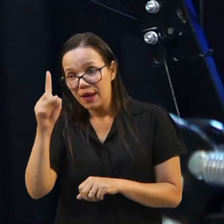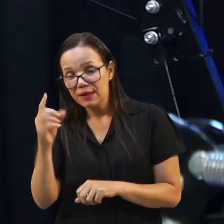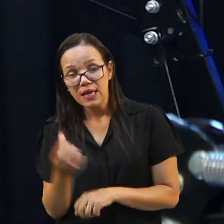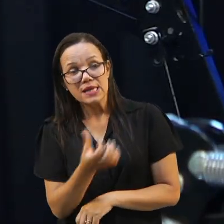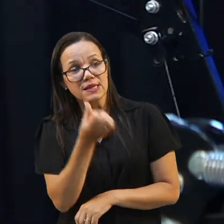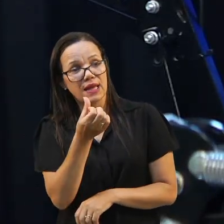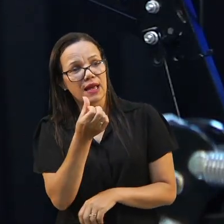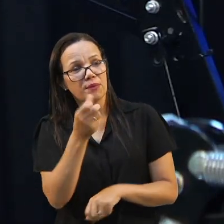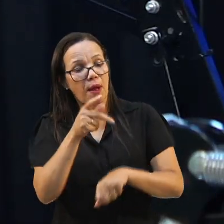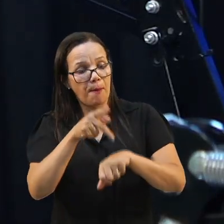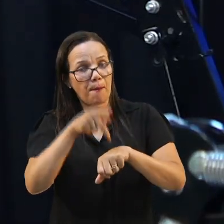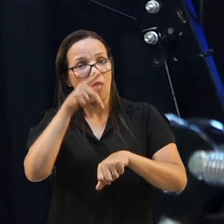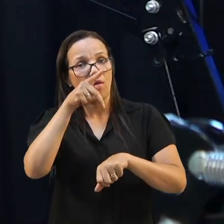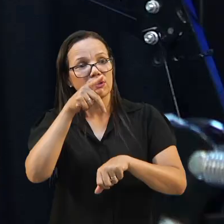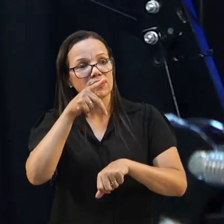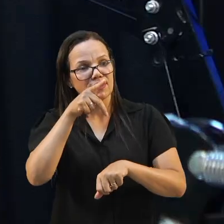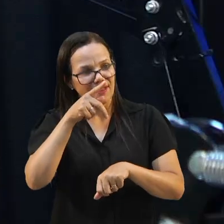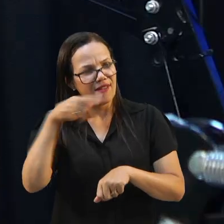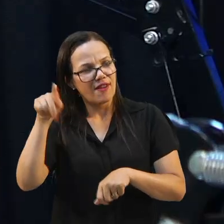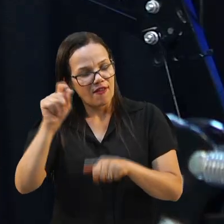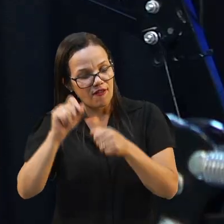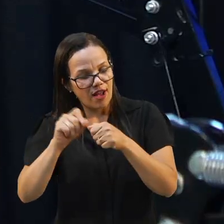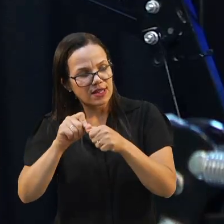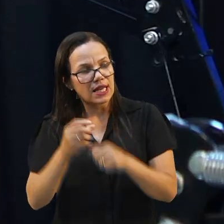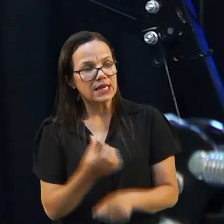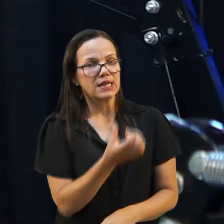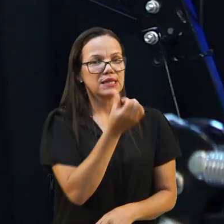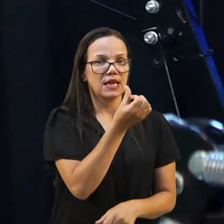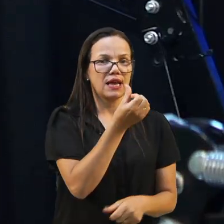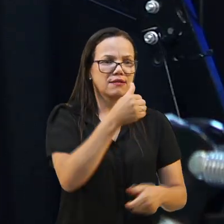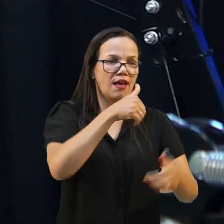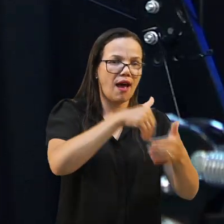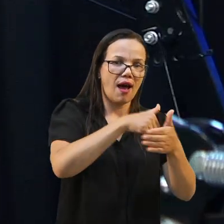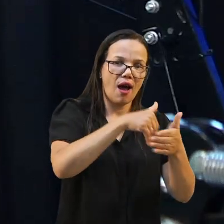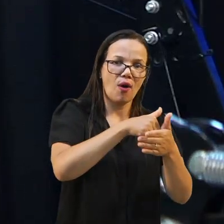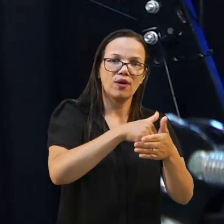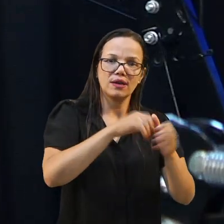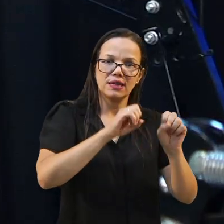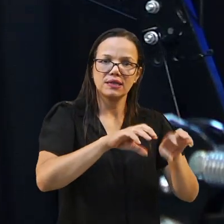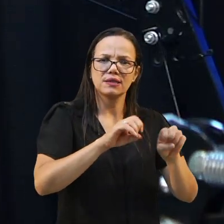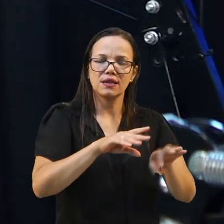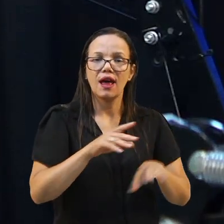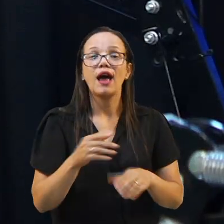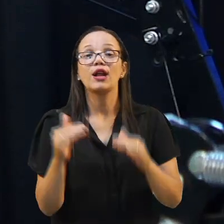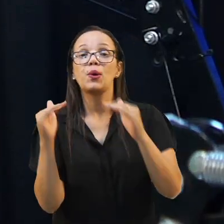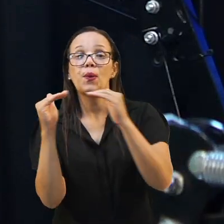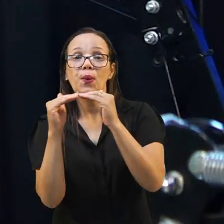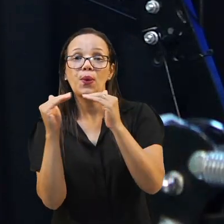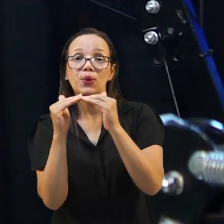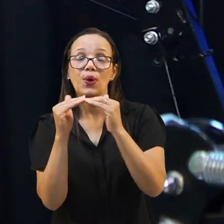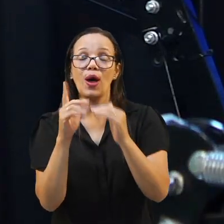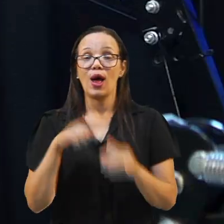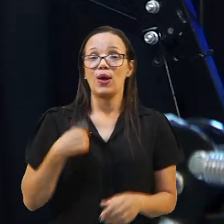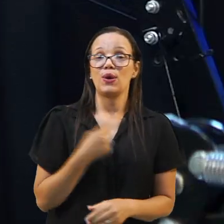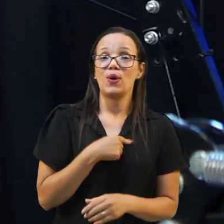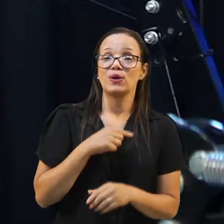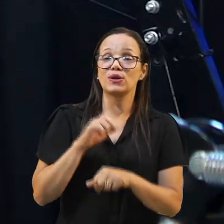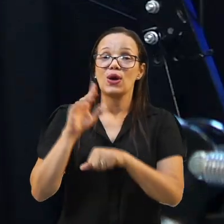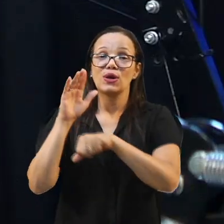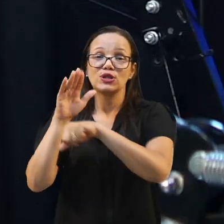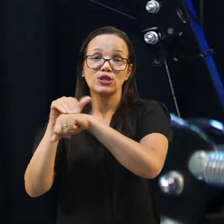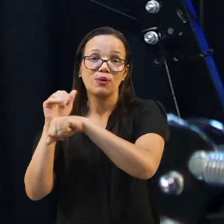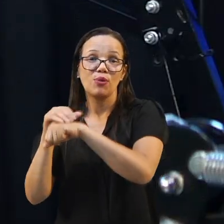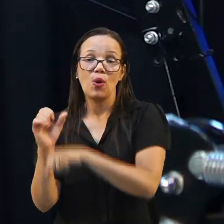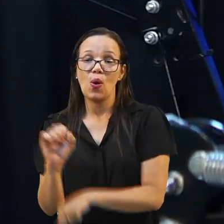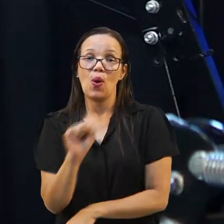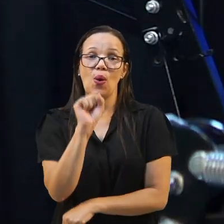e 6 para ficar dando aula. Ele concordou com a ideia e nós conseguimos contratar 8 dos 12